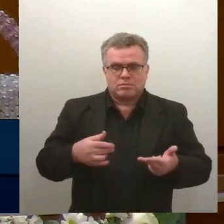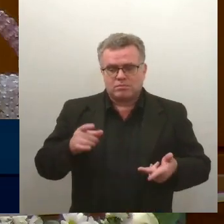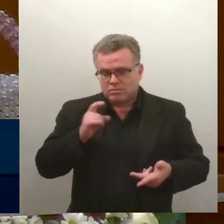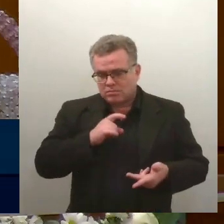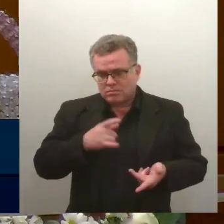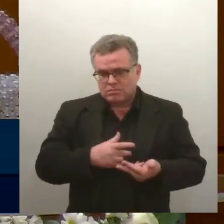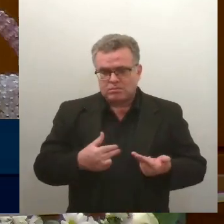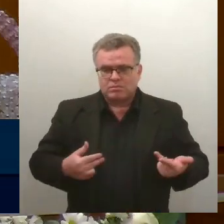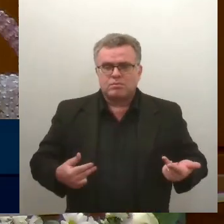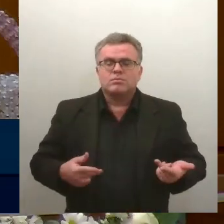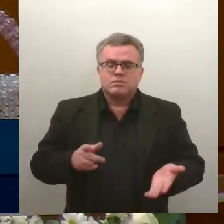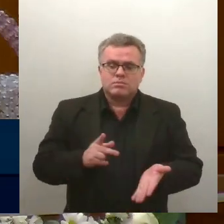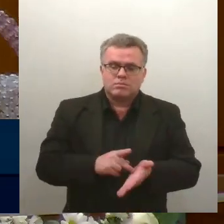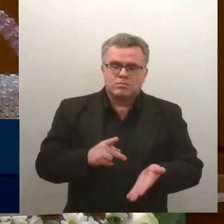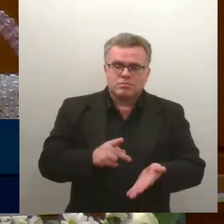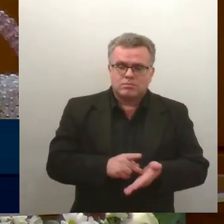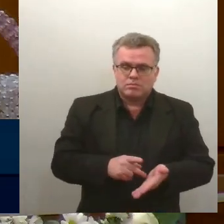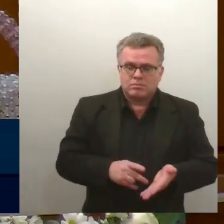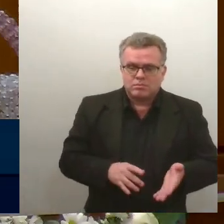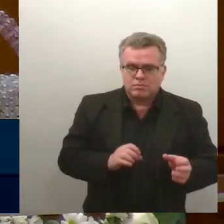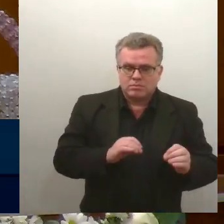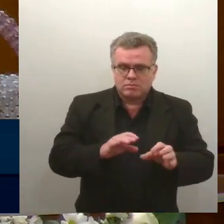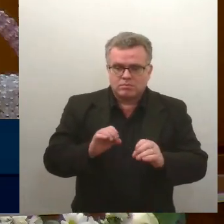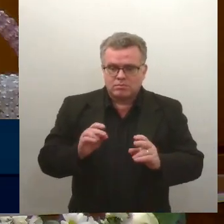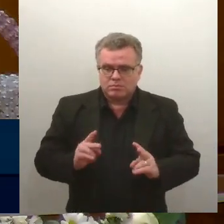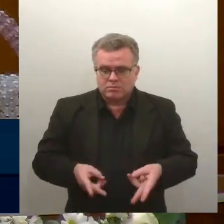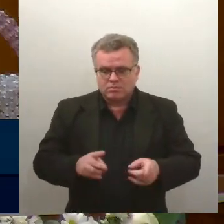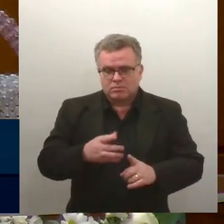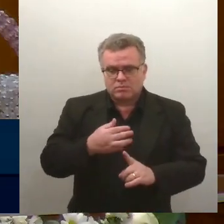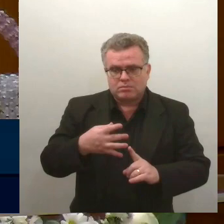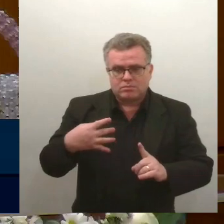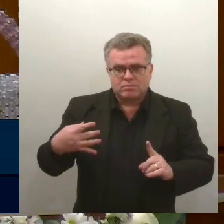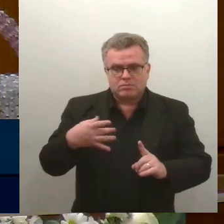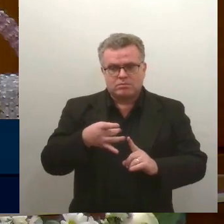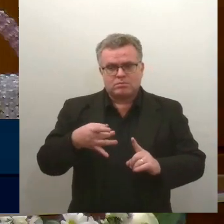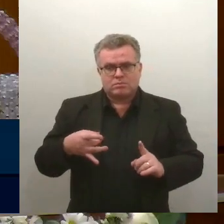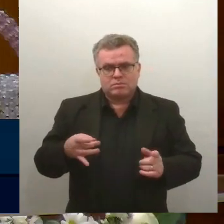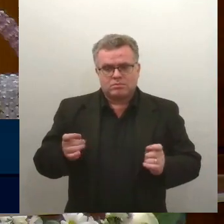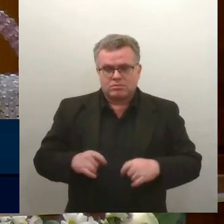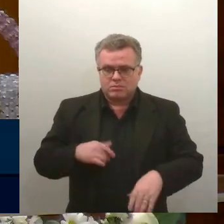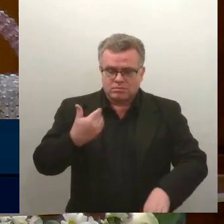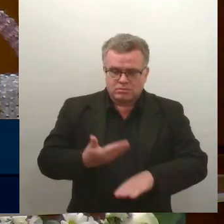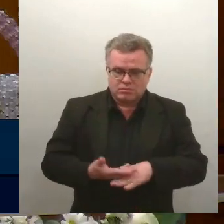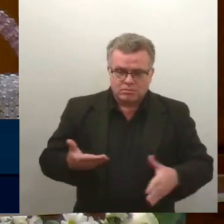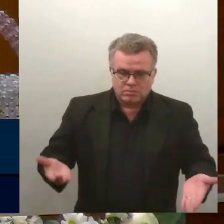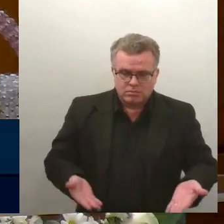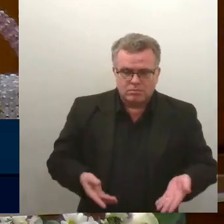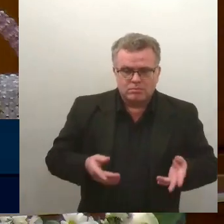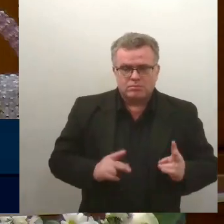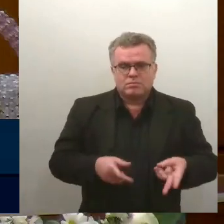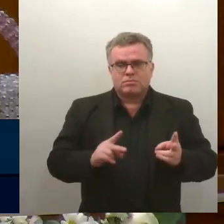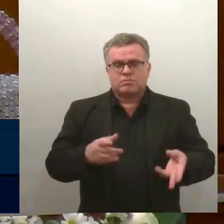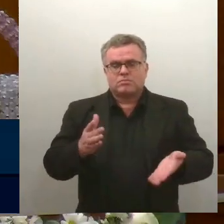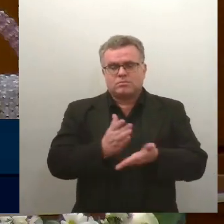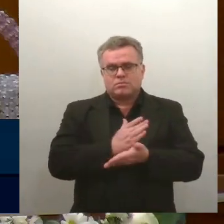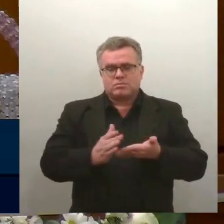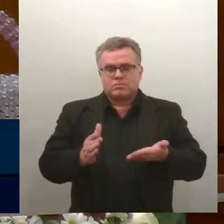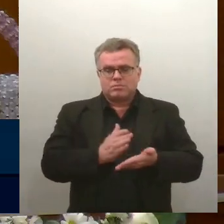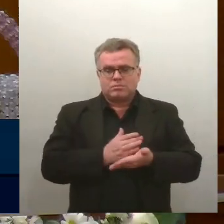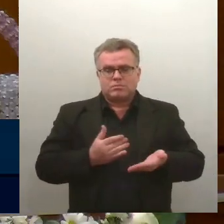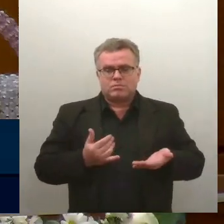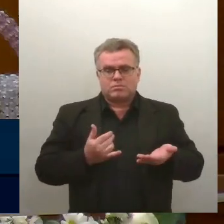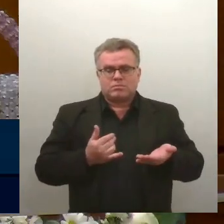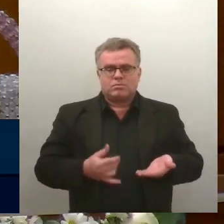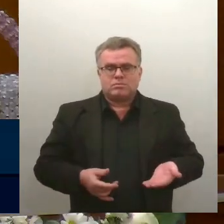pessoas LGBTs, que, infelizmente, até hoje, infelizmente, algumas pessoas distorcem, né, usando fake